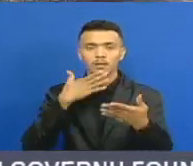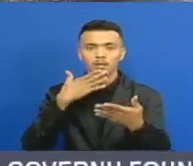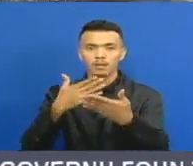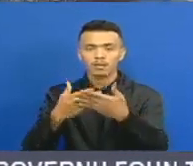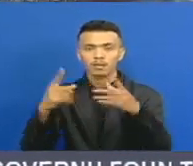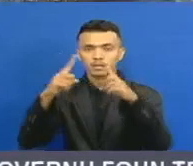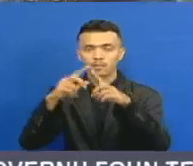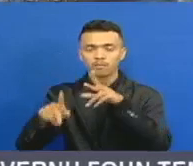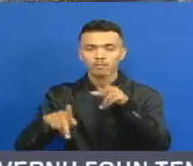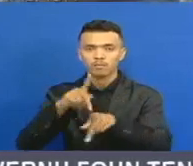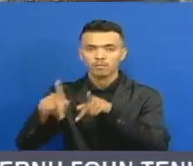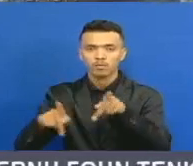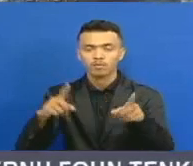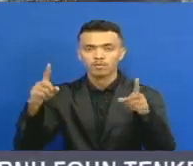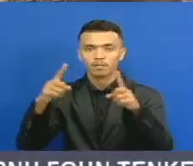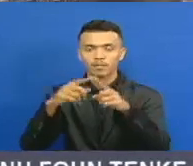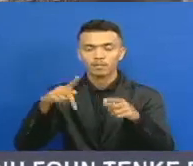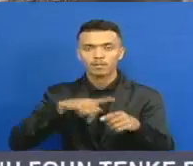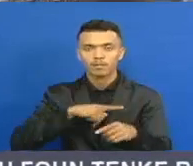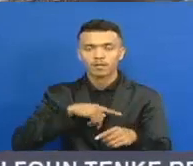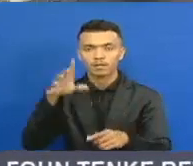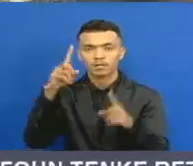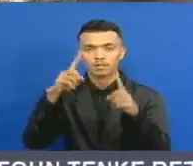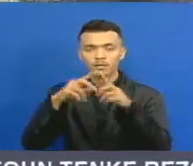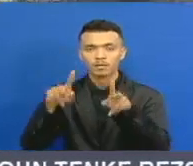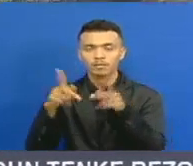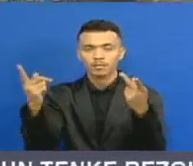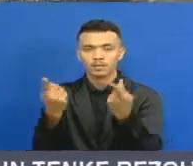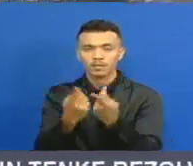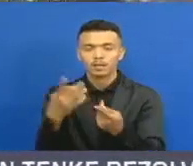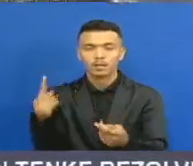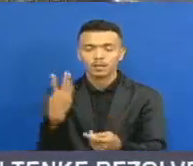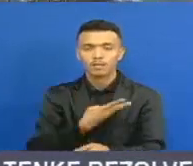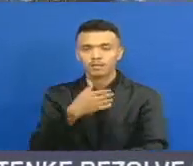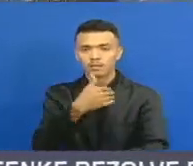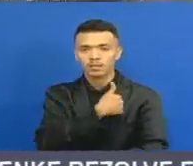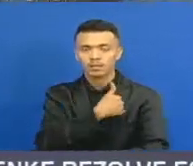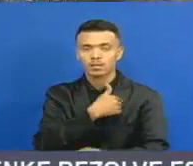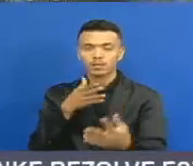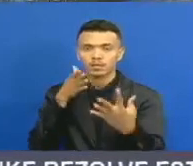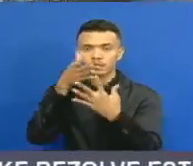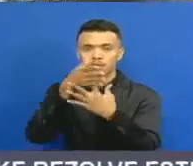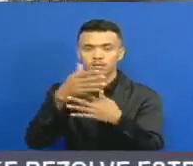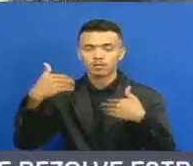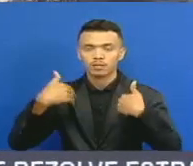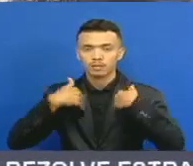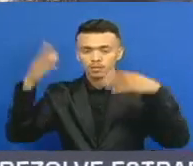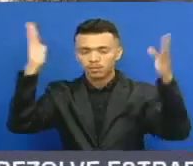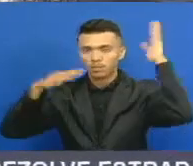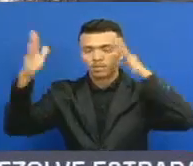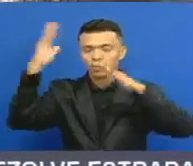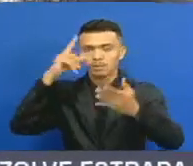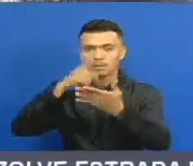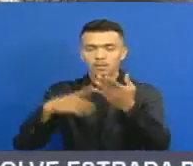be povuga o ba individu ga o ba companyre ami sedau acesso ida iha problema saida ami label hatene mai